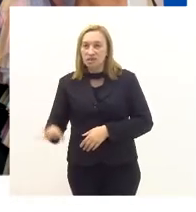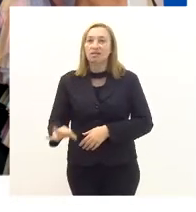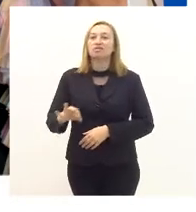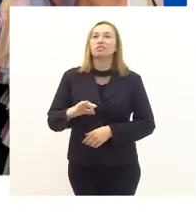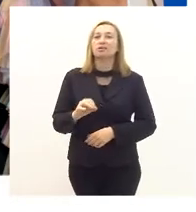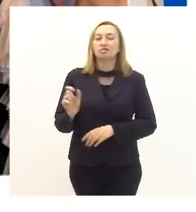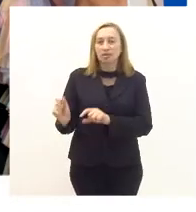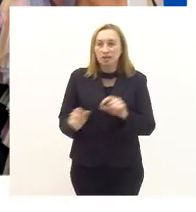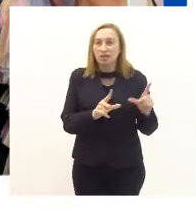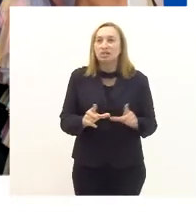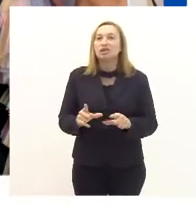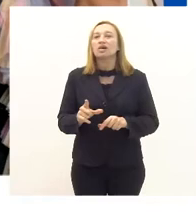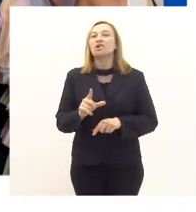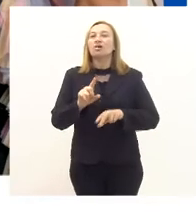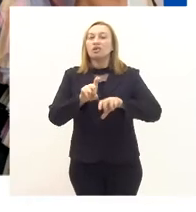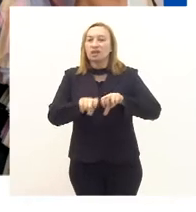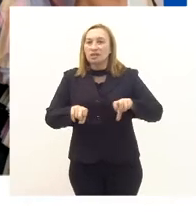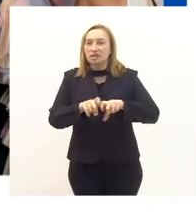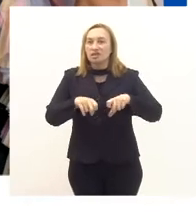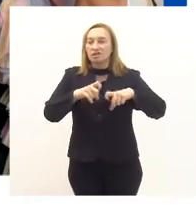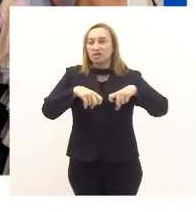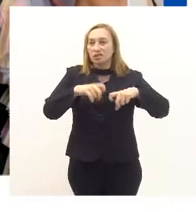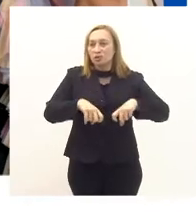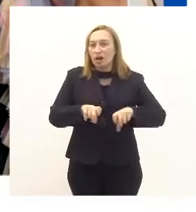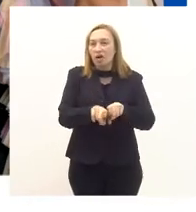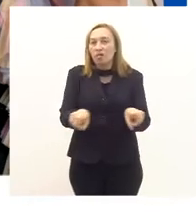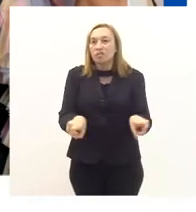passar. Orientação sexual, ok.